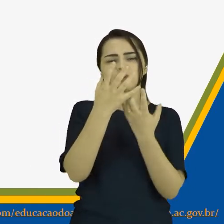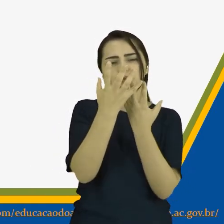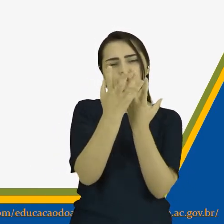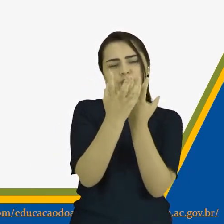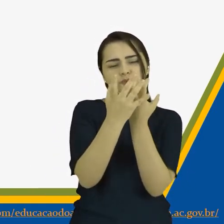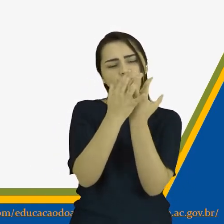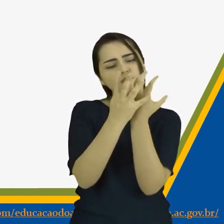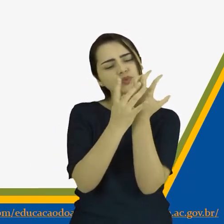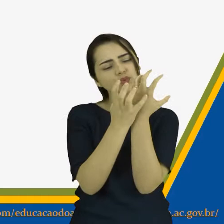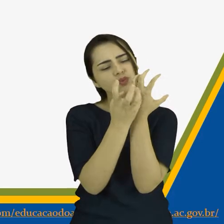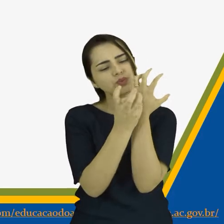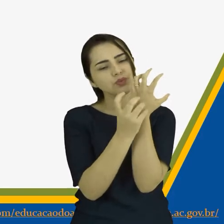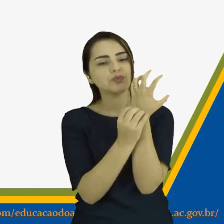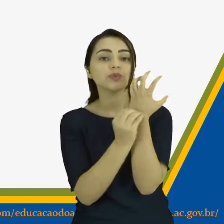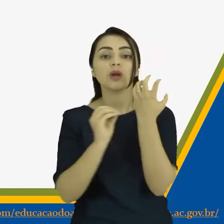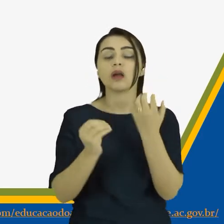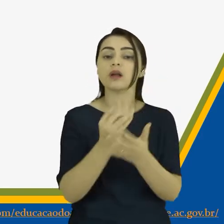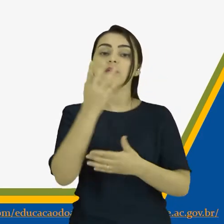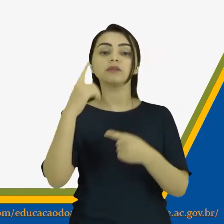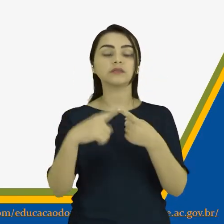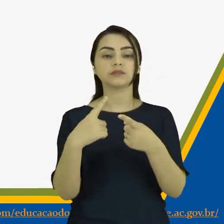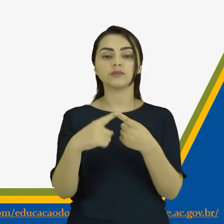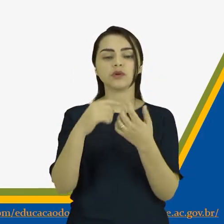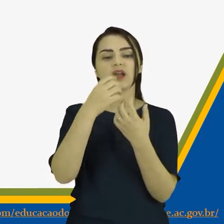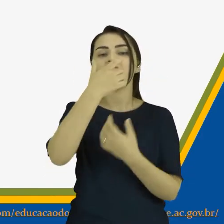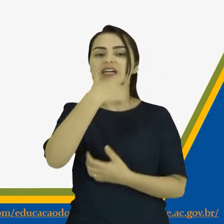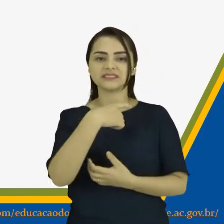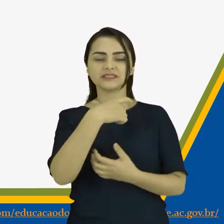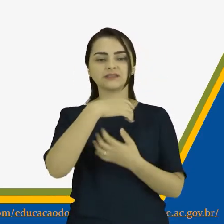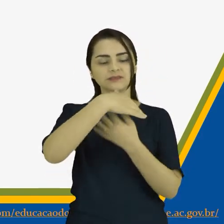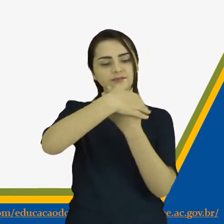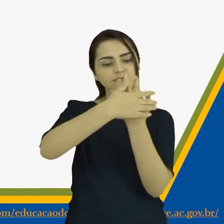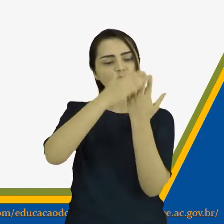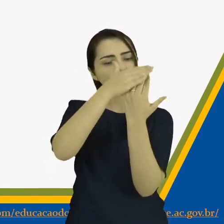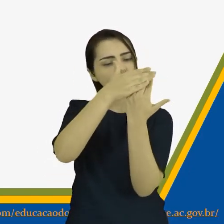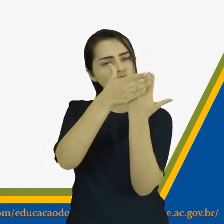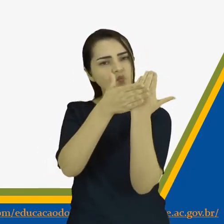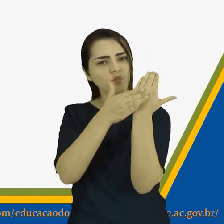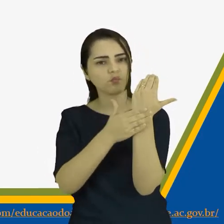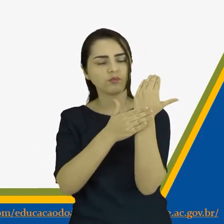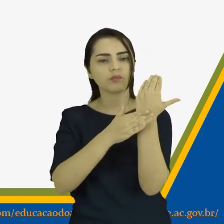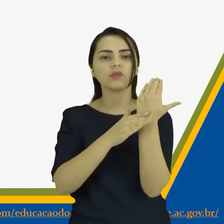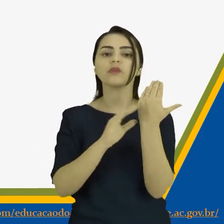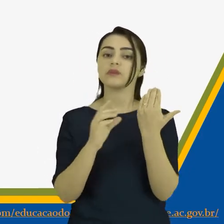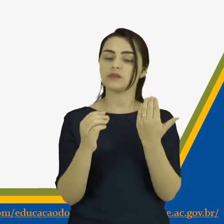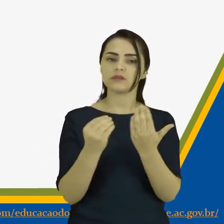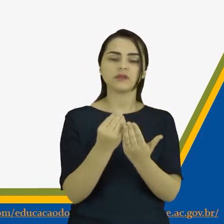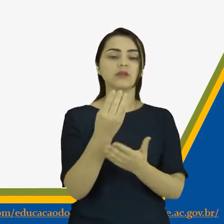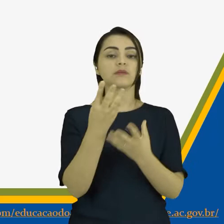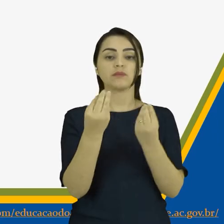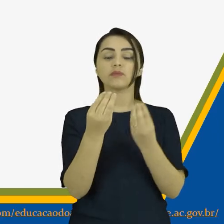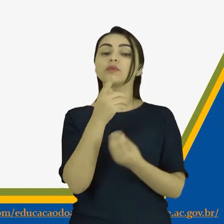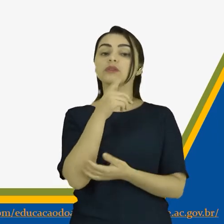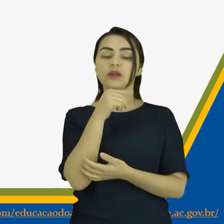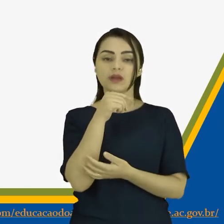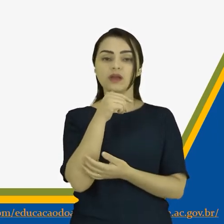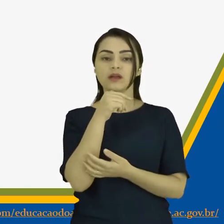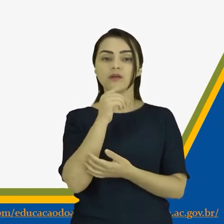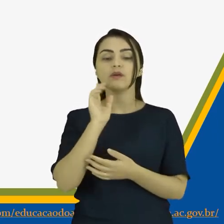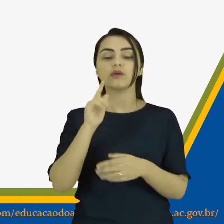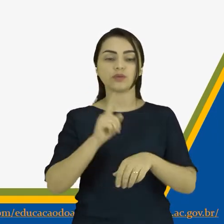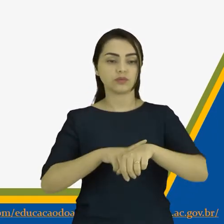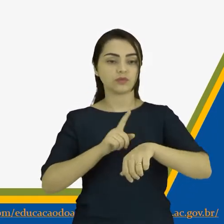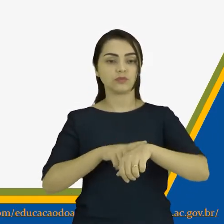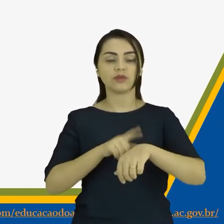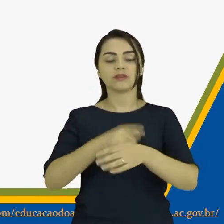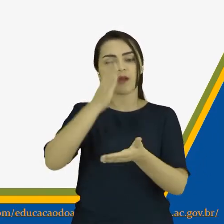enrugadinha. Isso acontece porque a maçã, é uma substância que contém bastante líquido. E a partir do